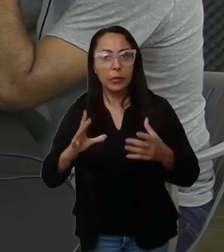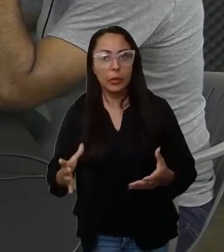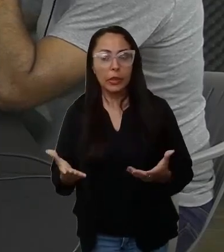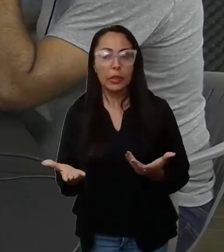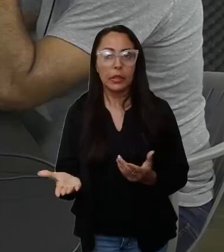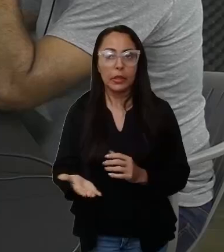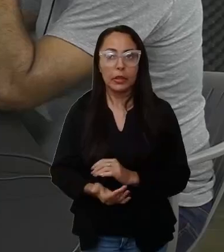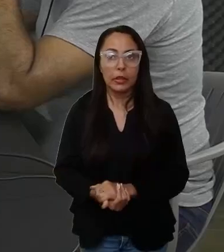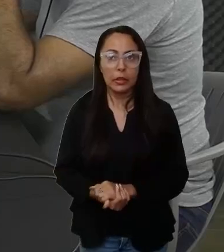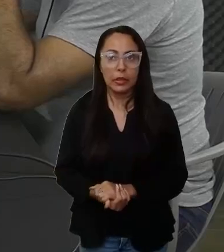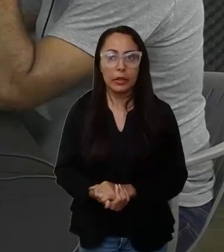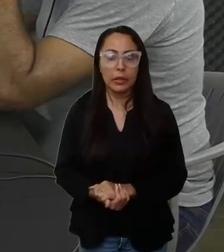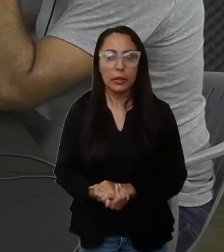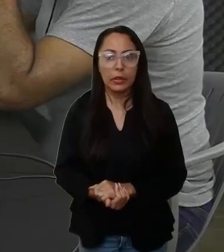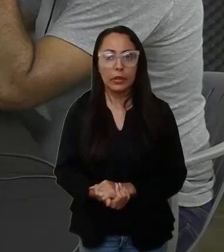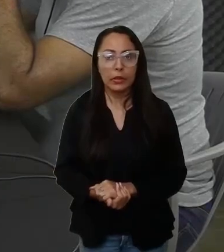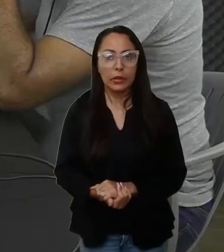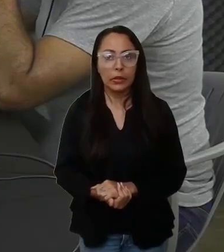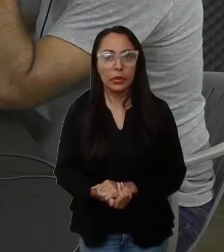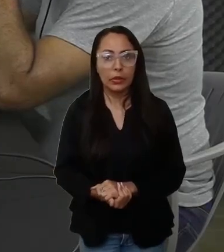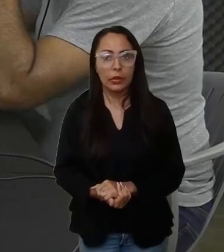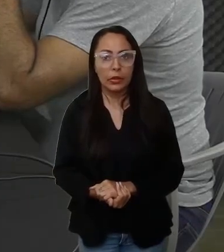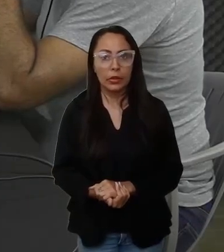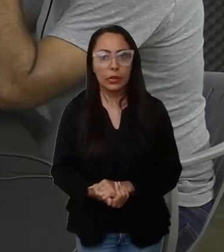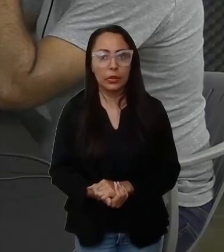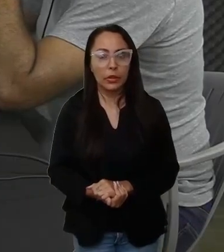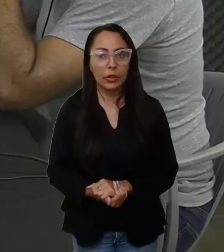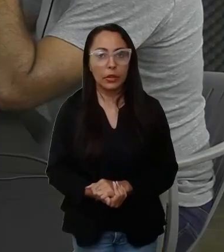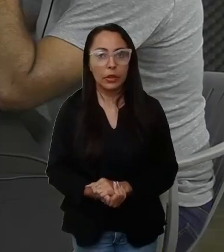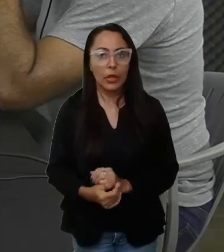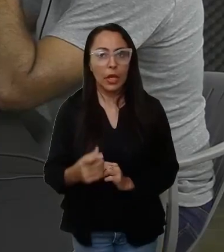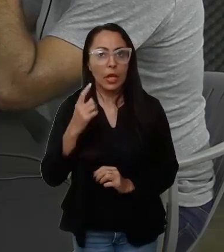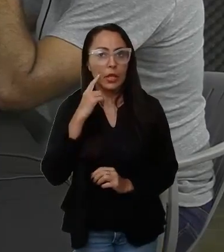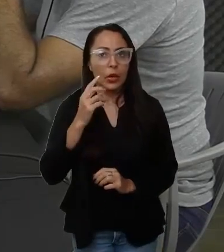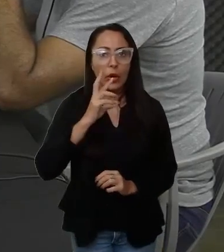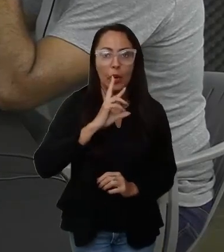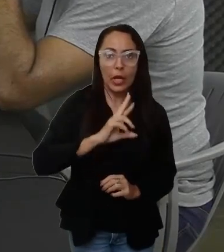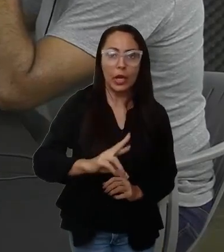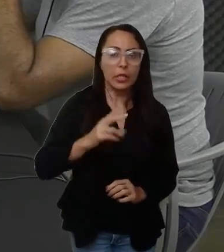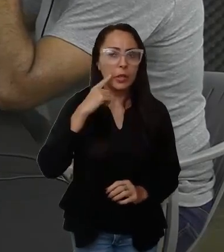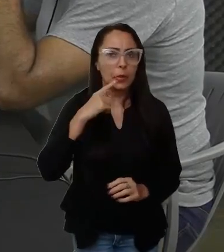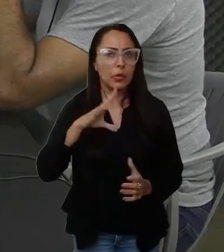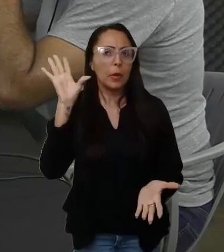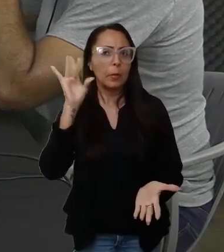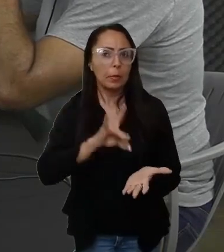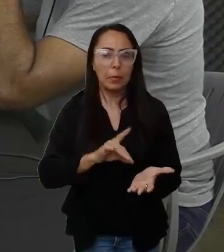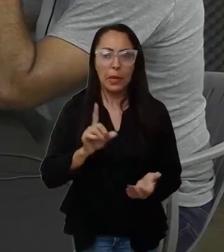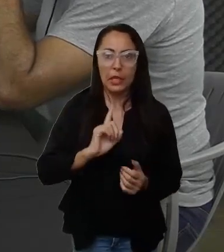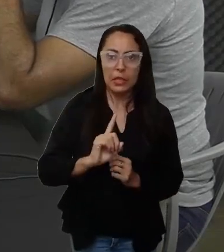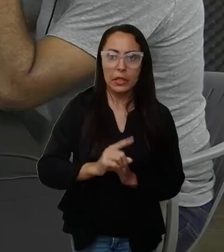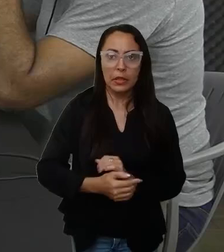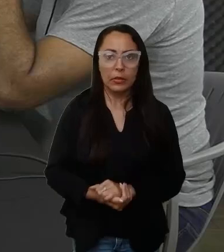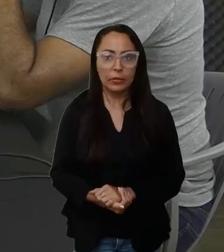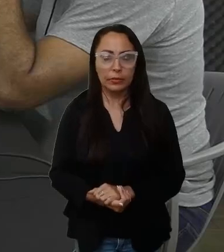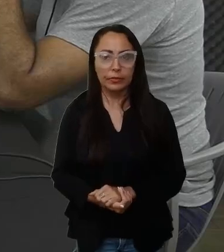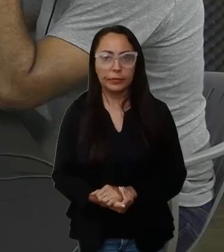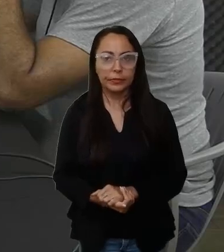fica essa incoerência. Então não é uma resposta bem precisa.